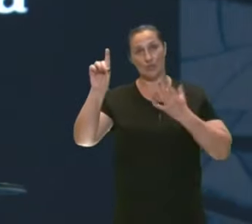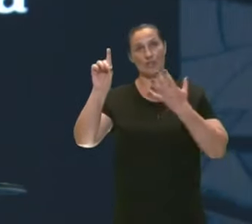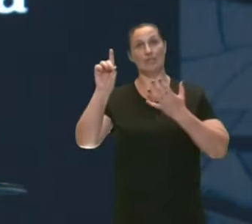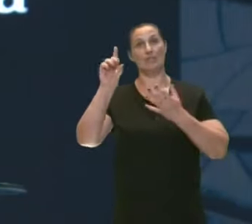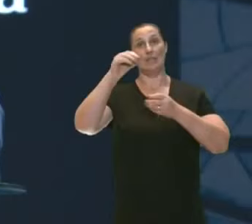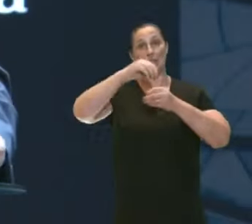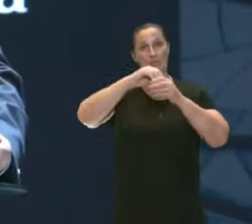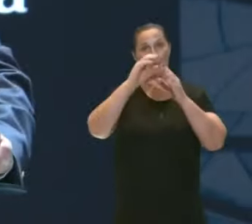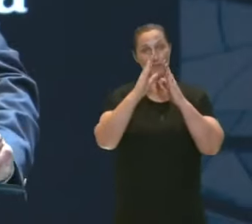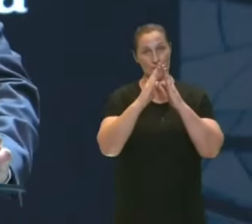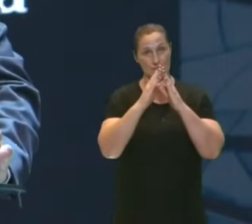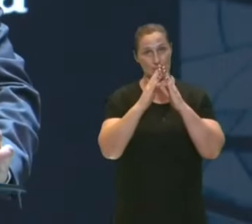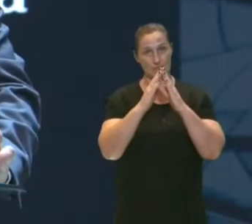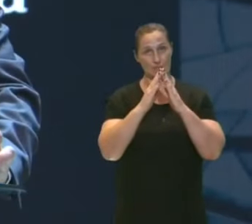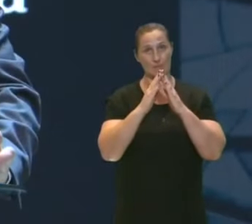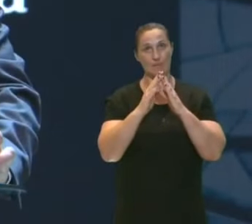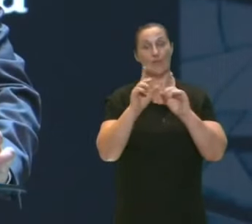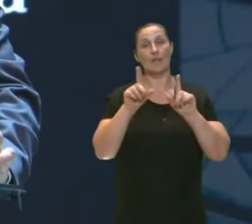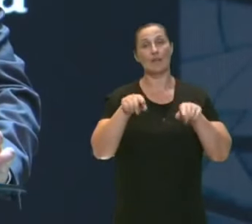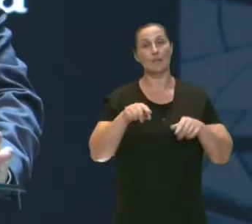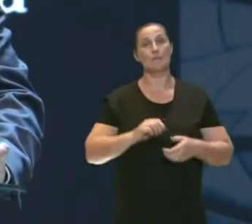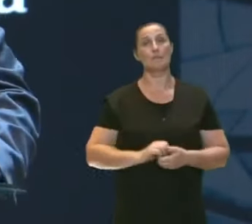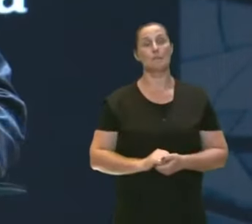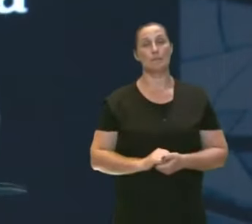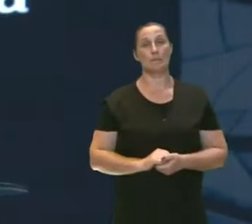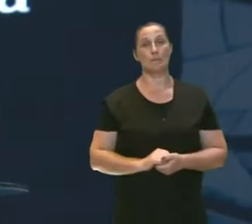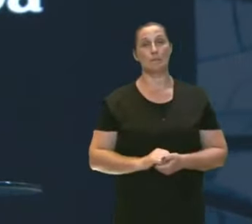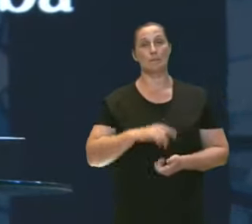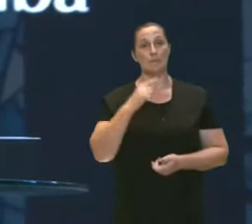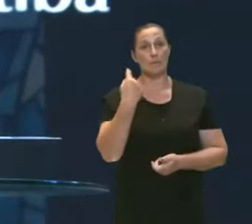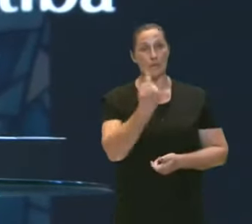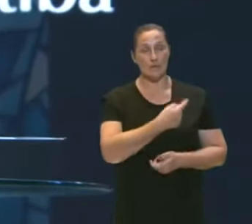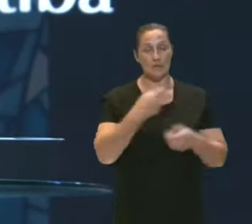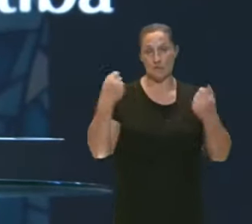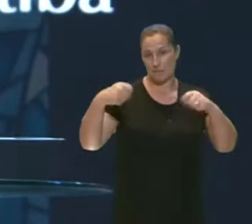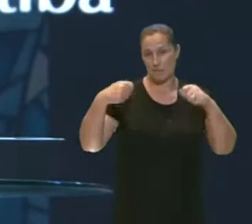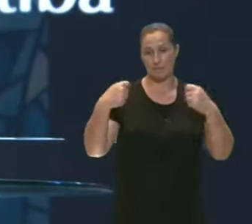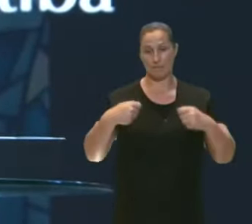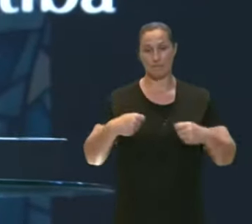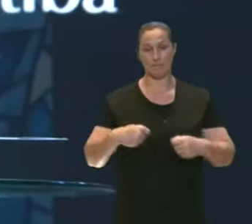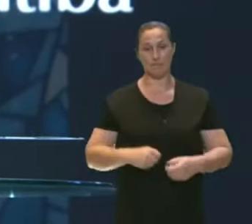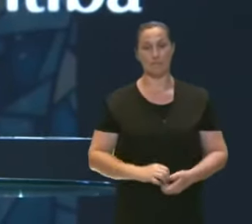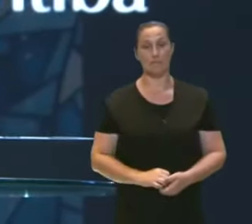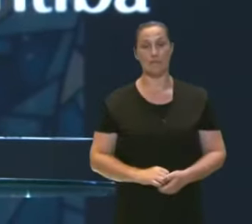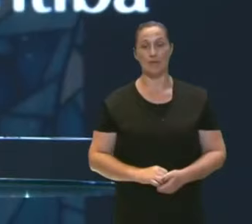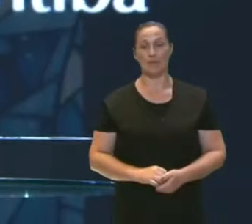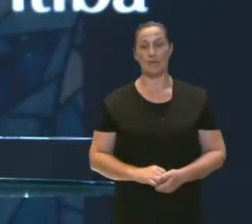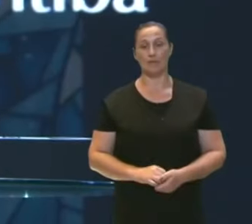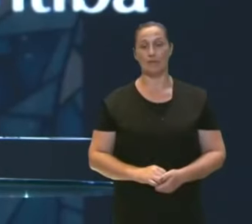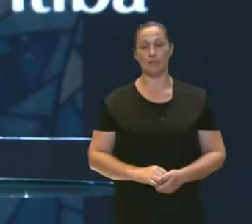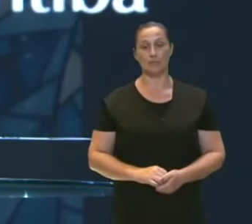casa. É que nós precisamos trabalhar o legado da fé,